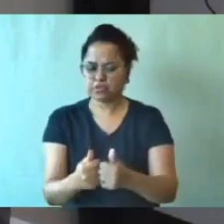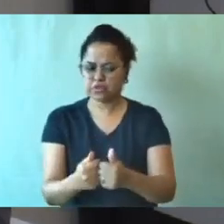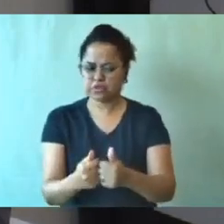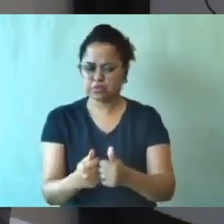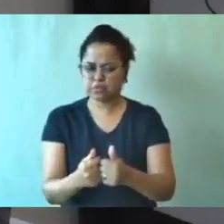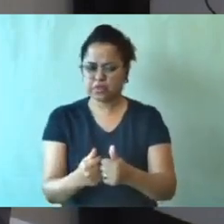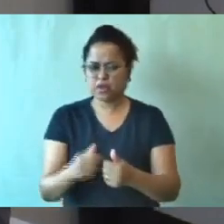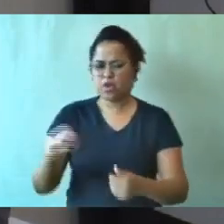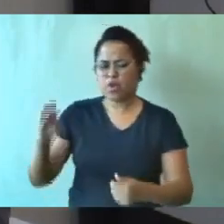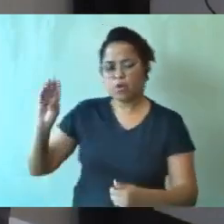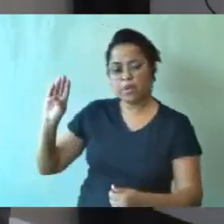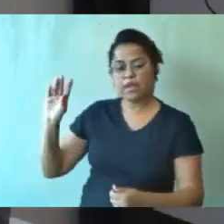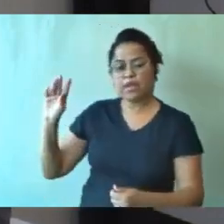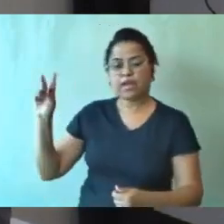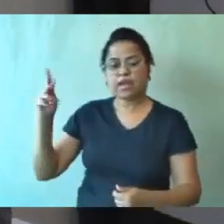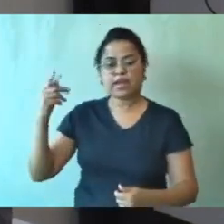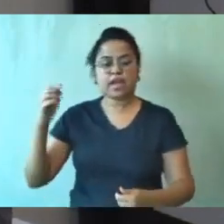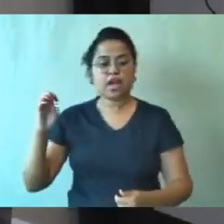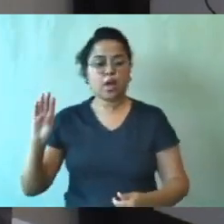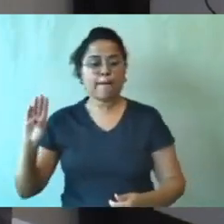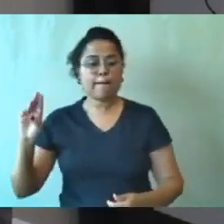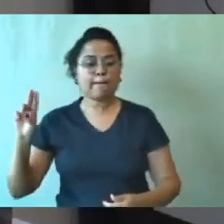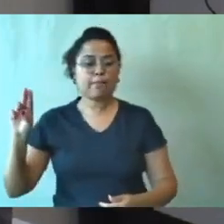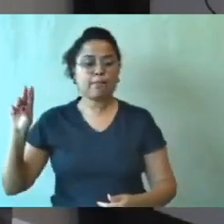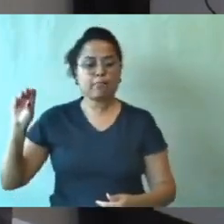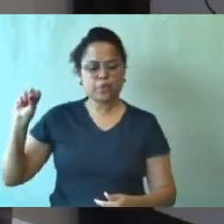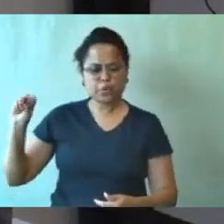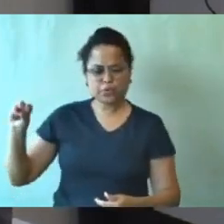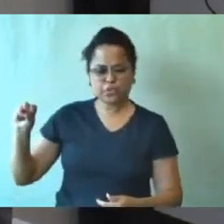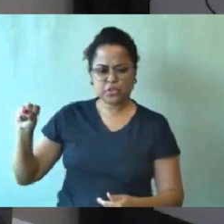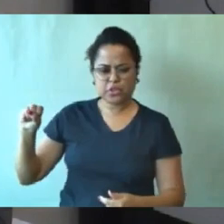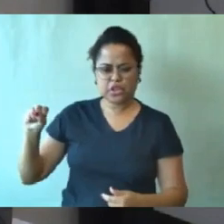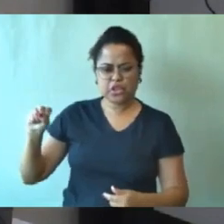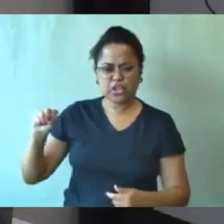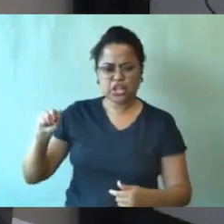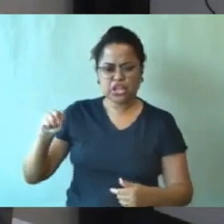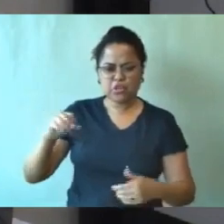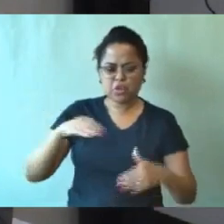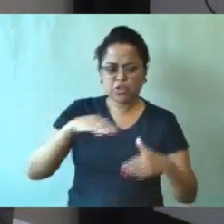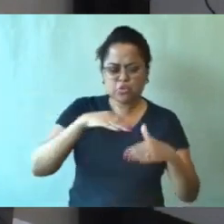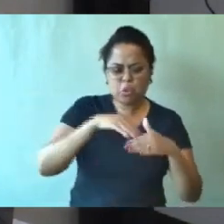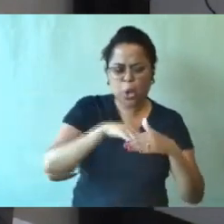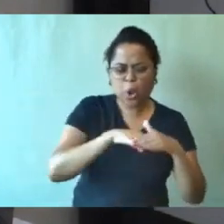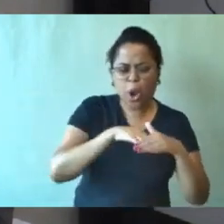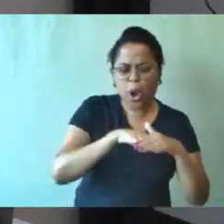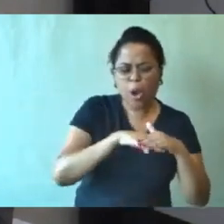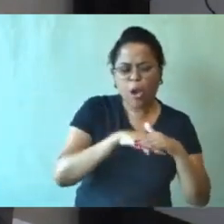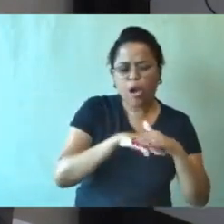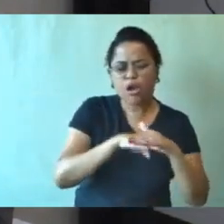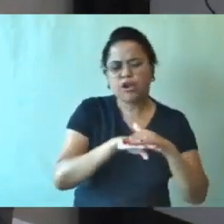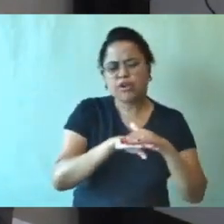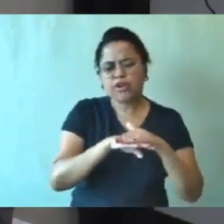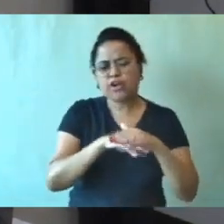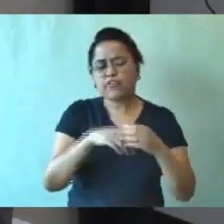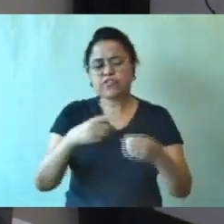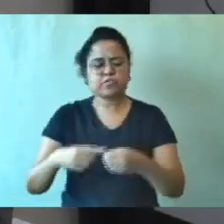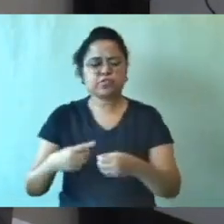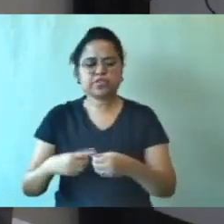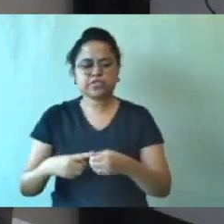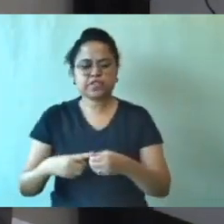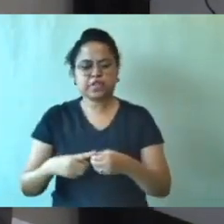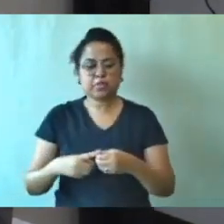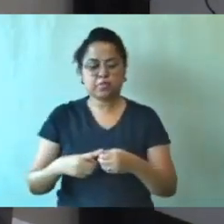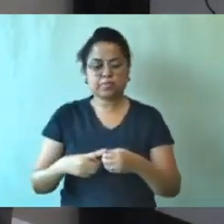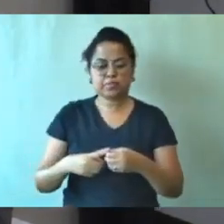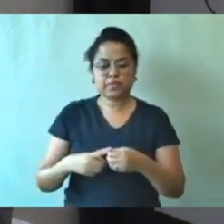um dinheiro que saía do cofre do município direto para dentro do sistema, igual hoje existe. E no momento que o dinheiro